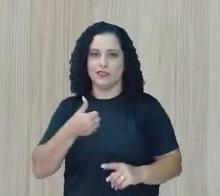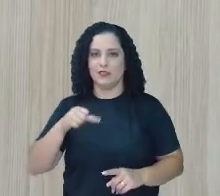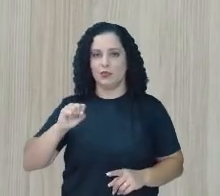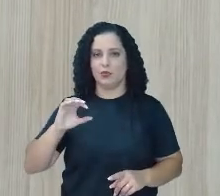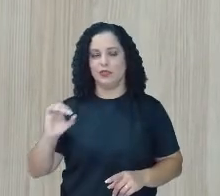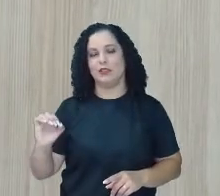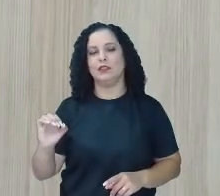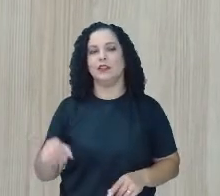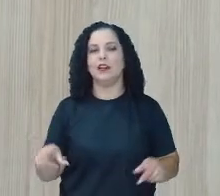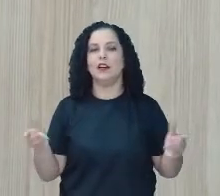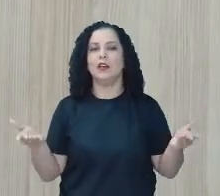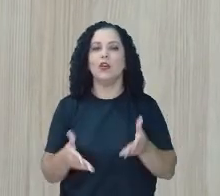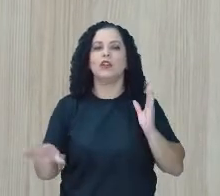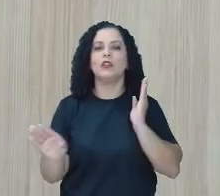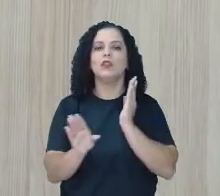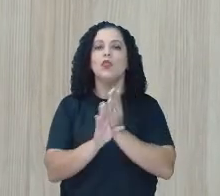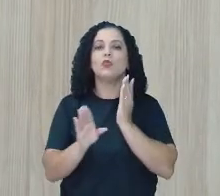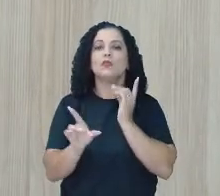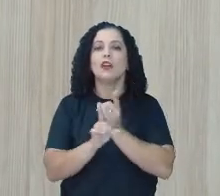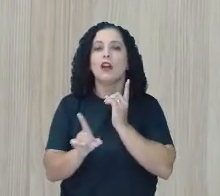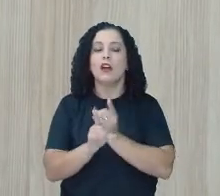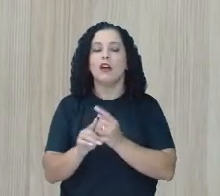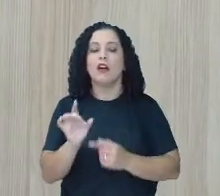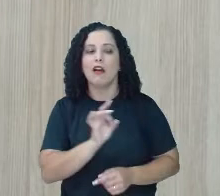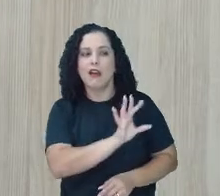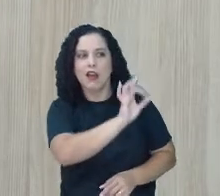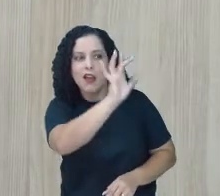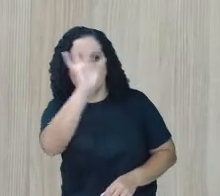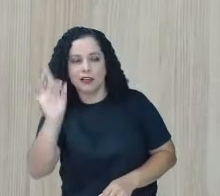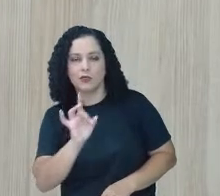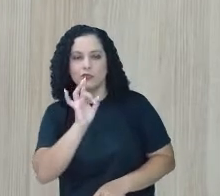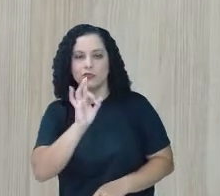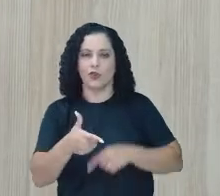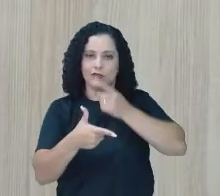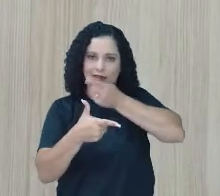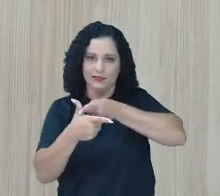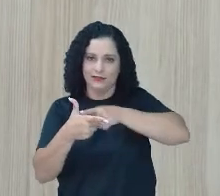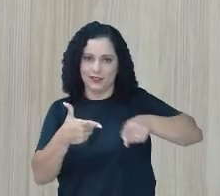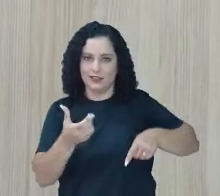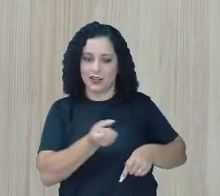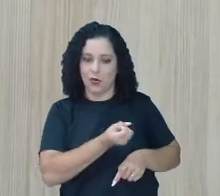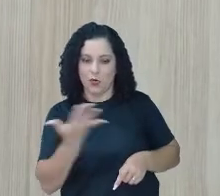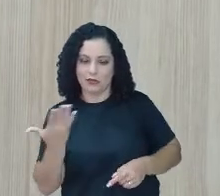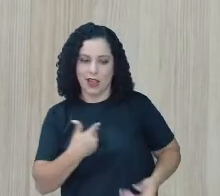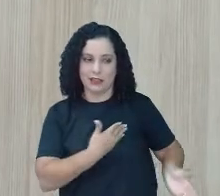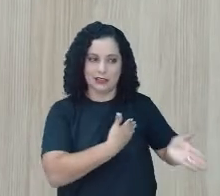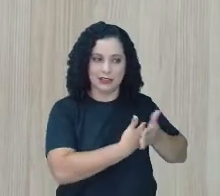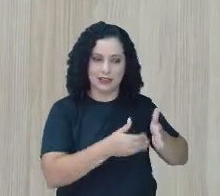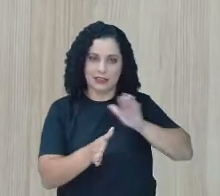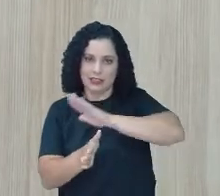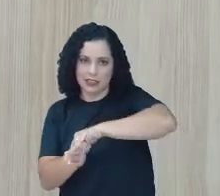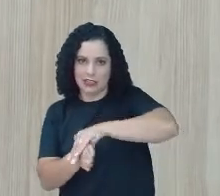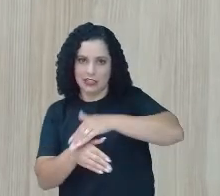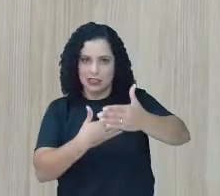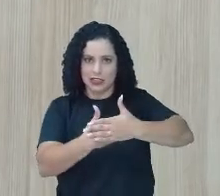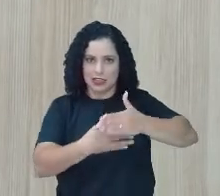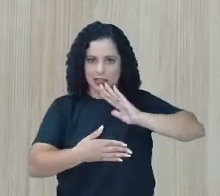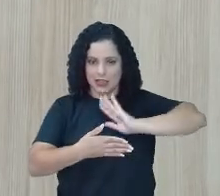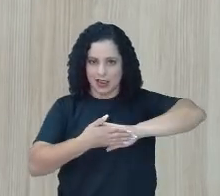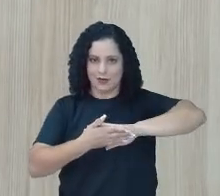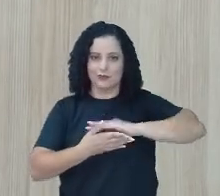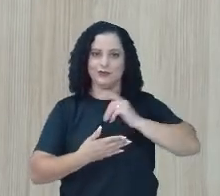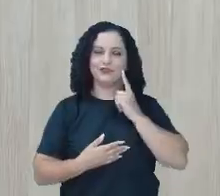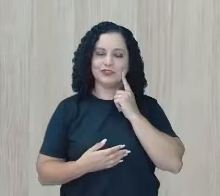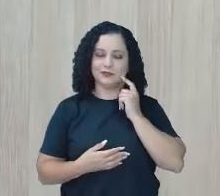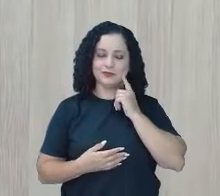E para descobrir aí quanto mede cada ângulo, é só dividir pela quantidade de lados que tem o polígono. Não falei demais, né? Não